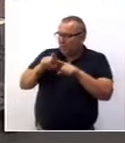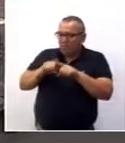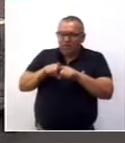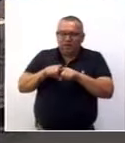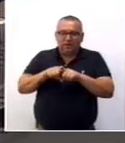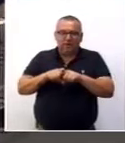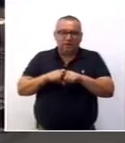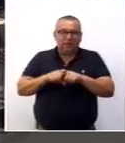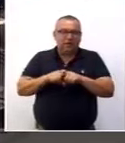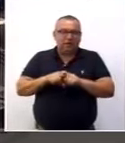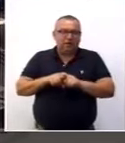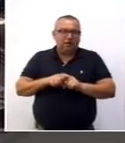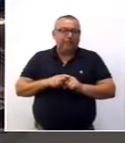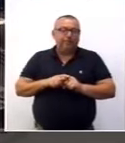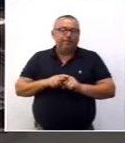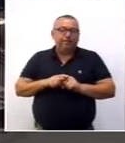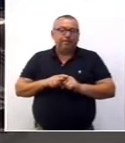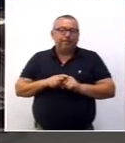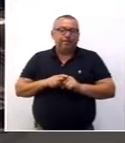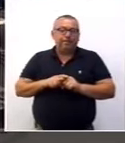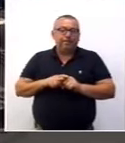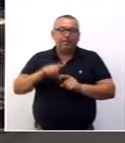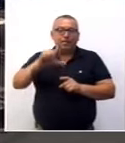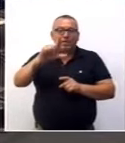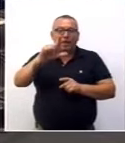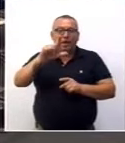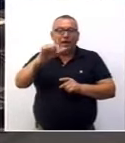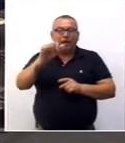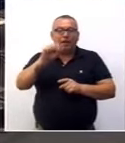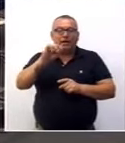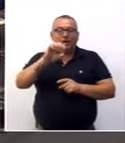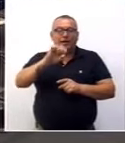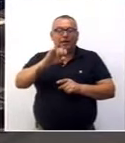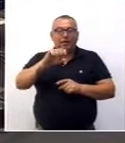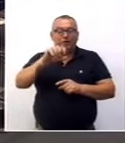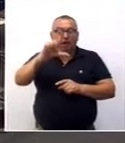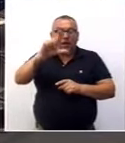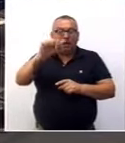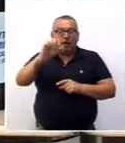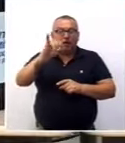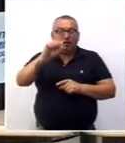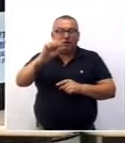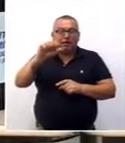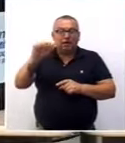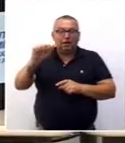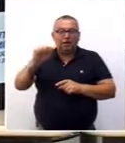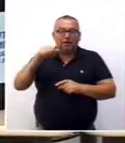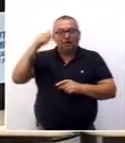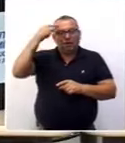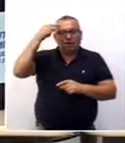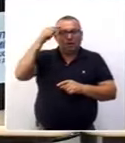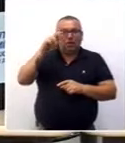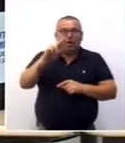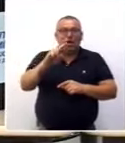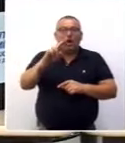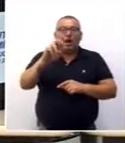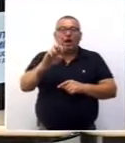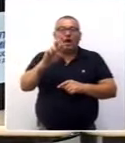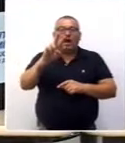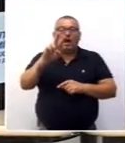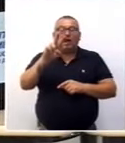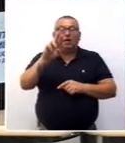interaçãozinha. Laísa está dizendo, olha que palavra bonita, revolucionário.